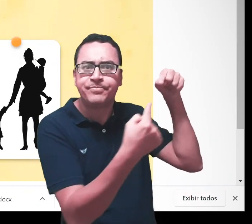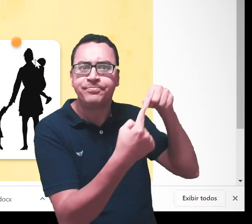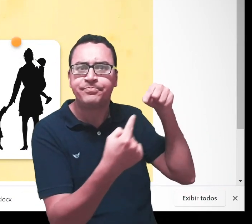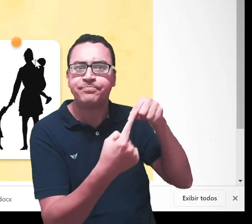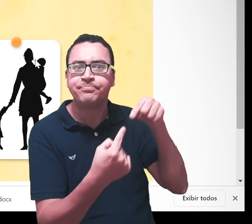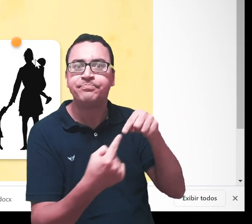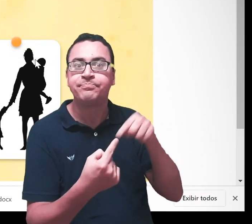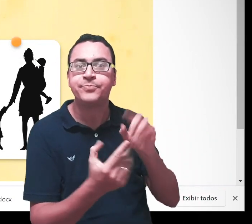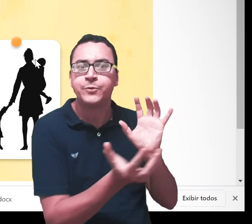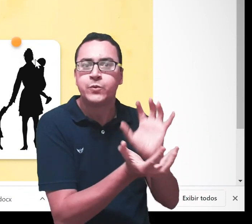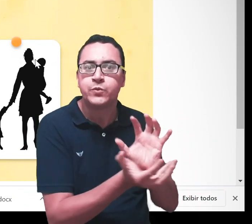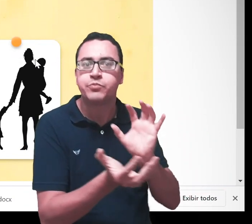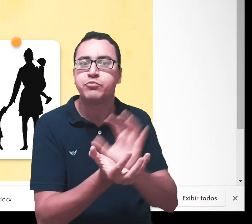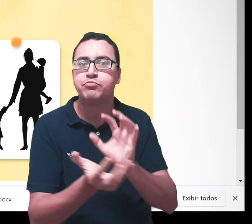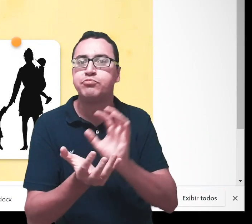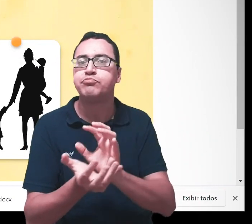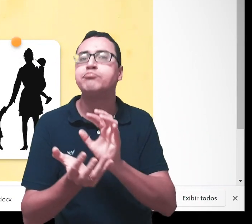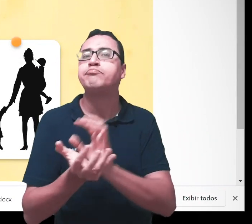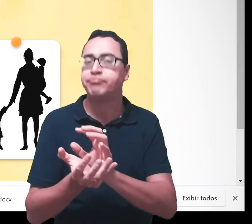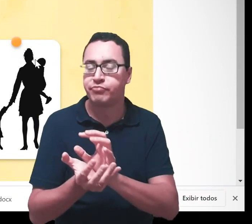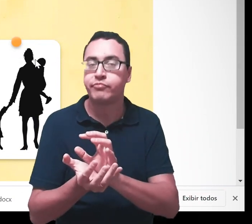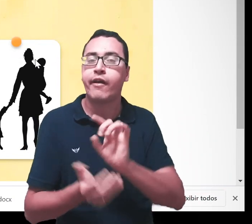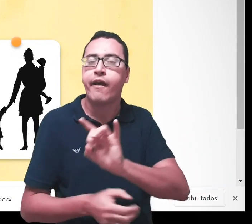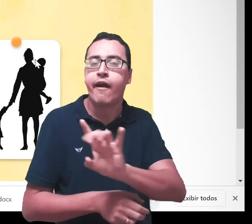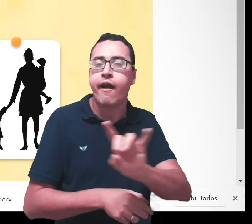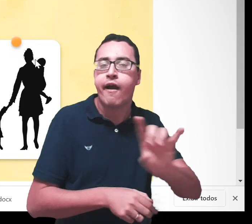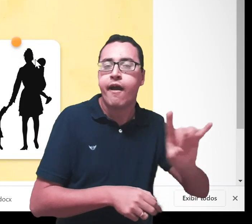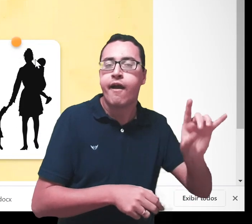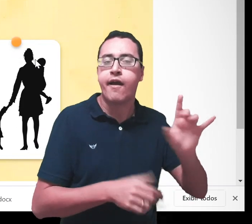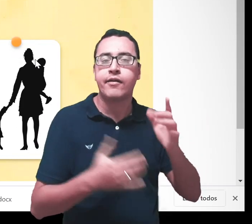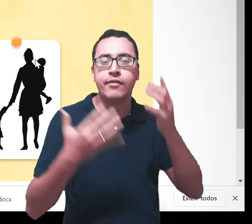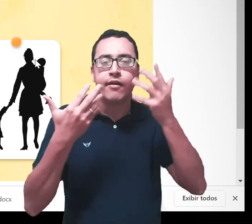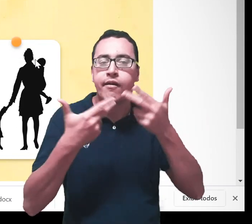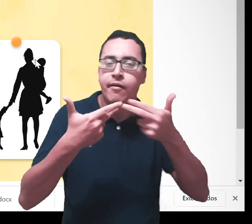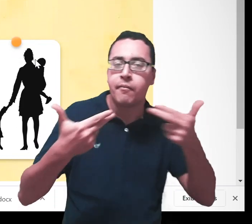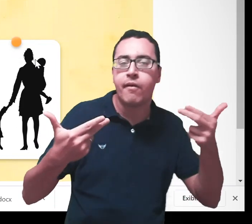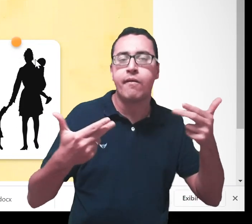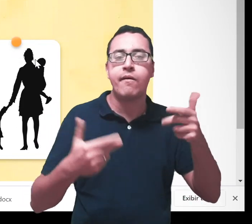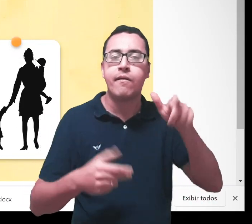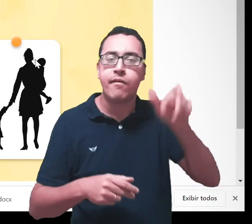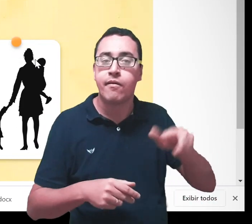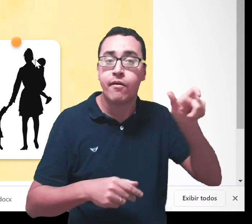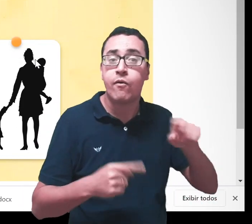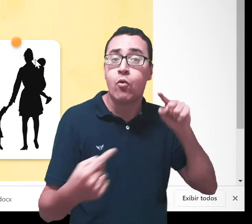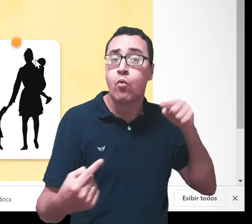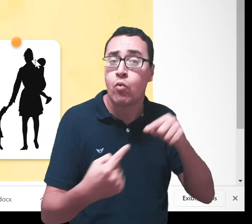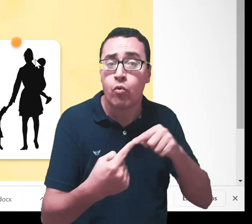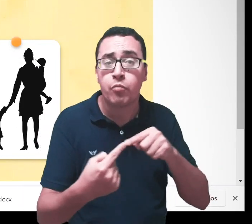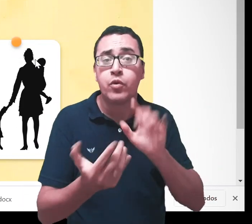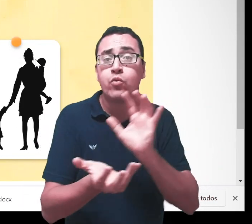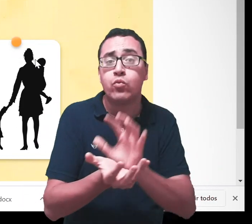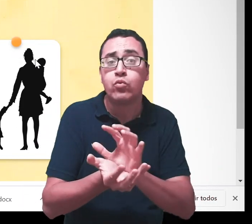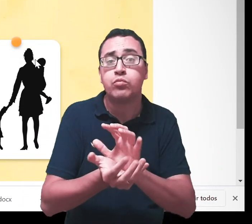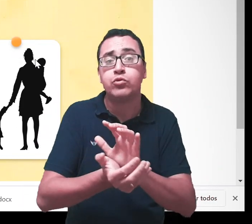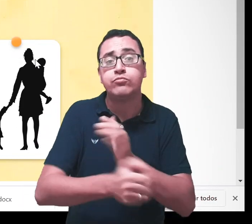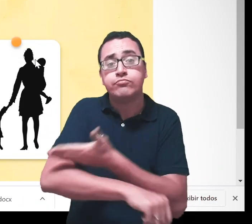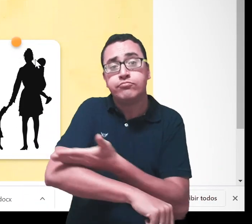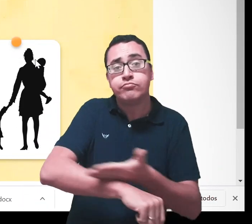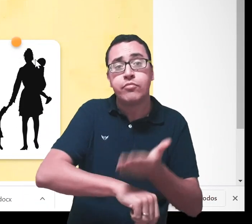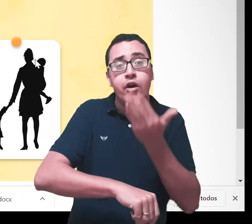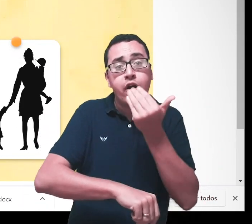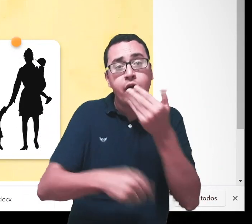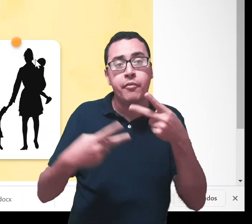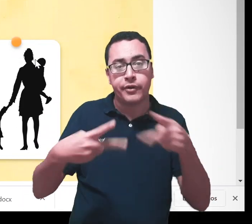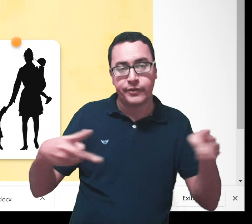os nomes corretamente. Como esses seres vivos podem ser classificados de acordo com a